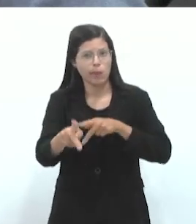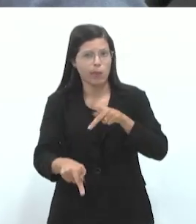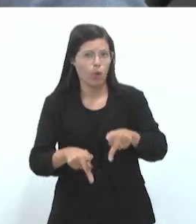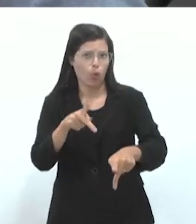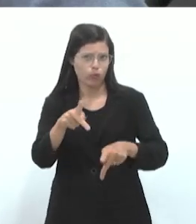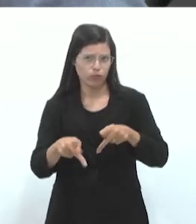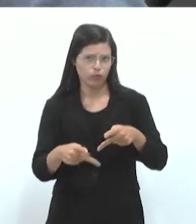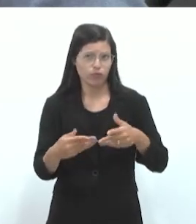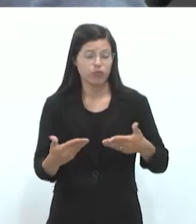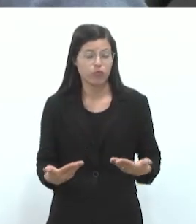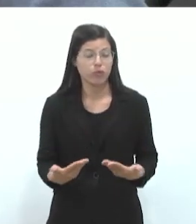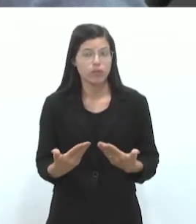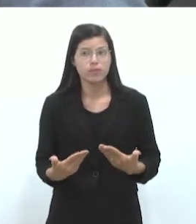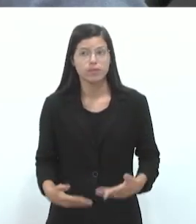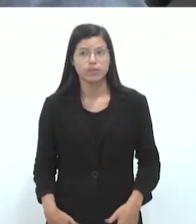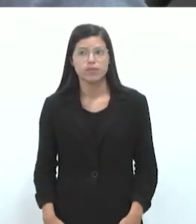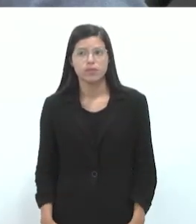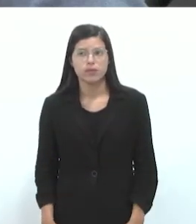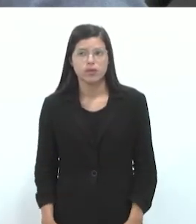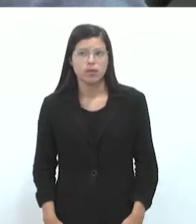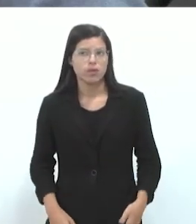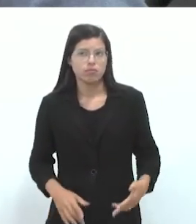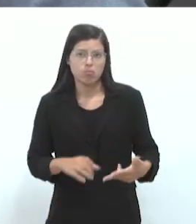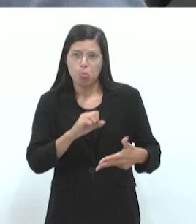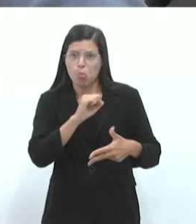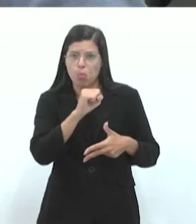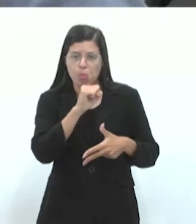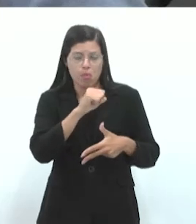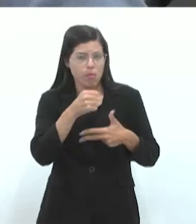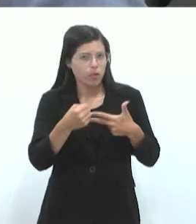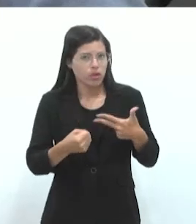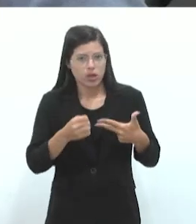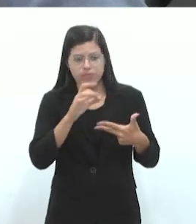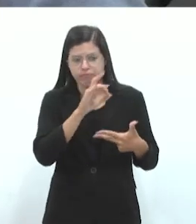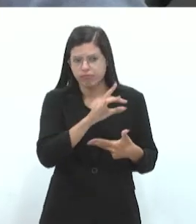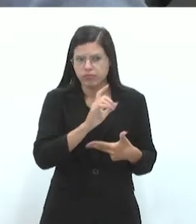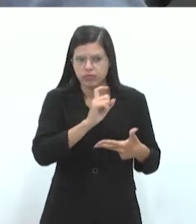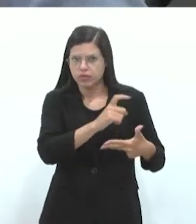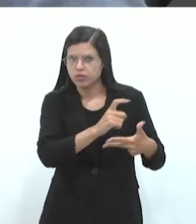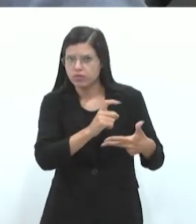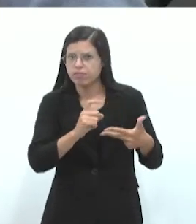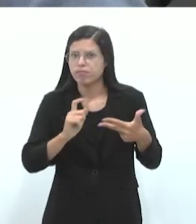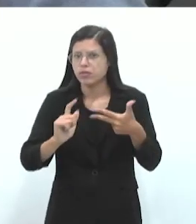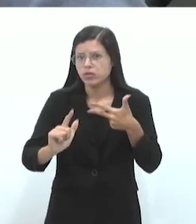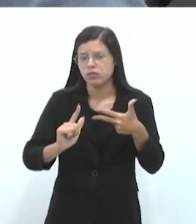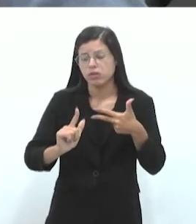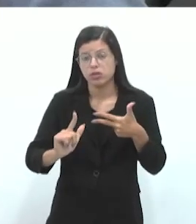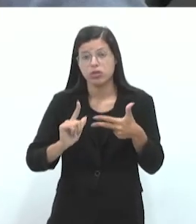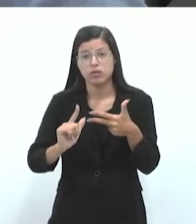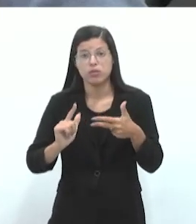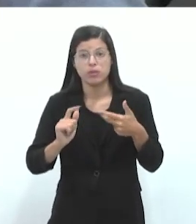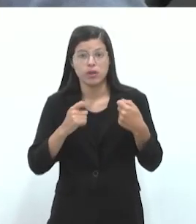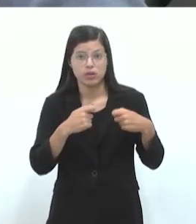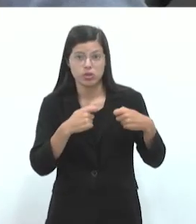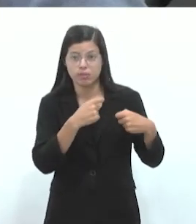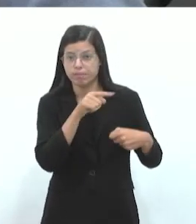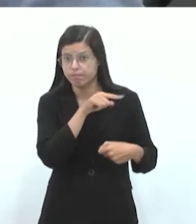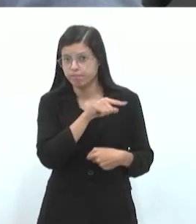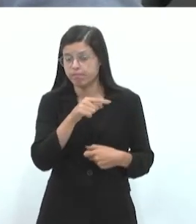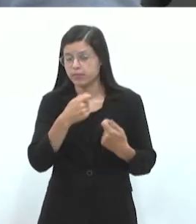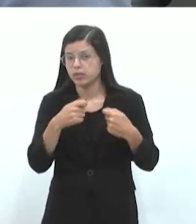poder, e eles fazem Perfeito. parte de outro poder. Perfeito. E eles têm que defender o interesse